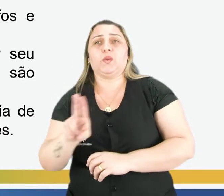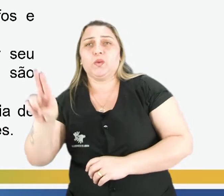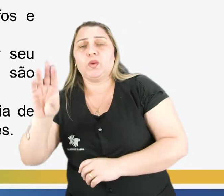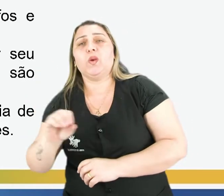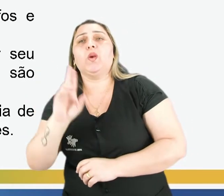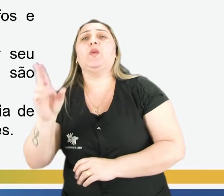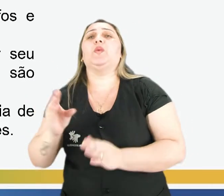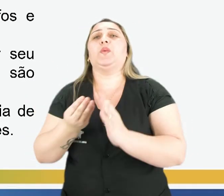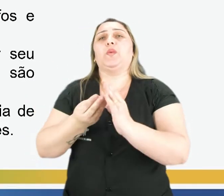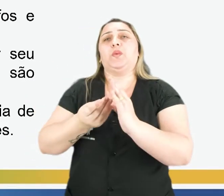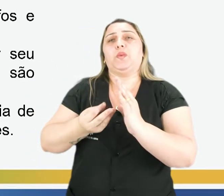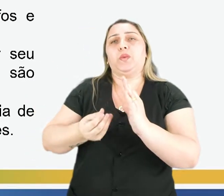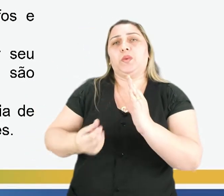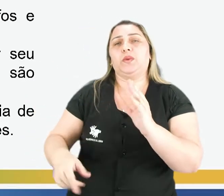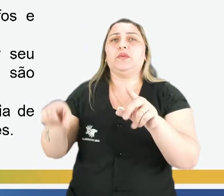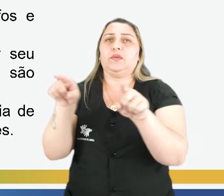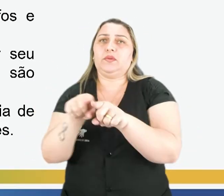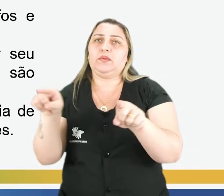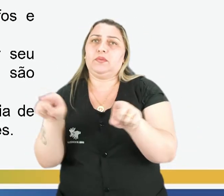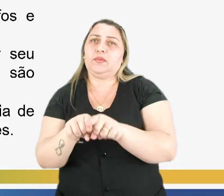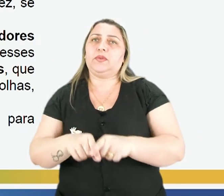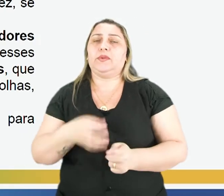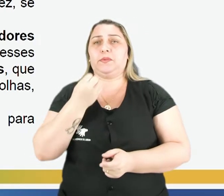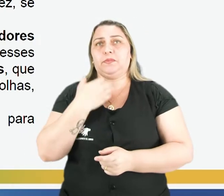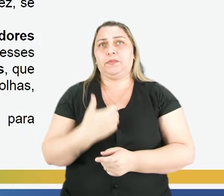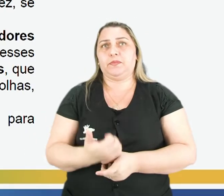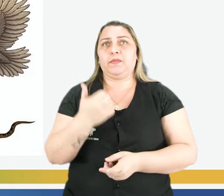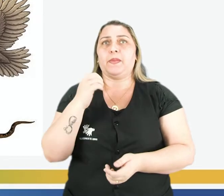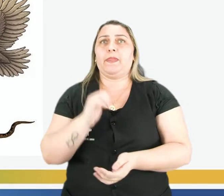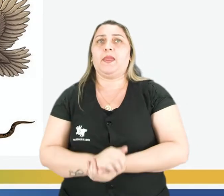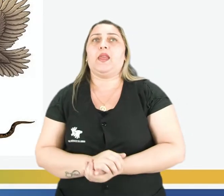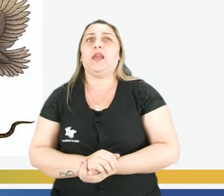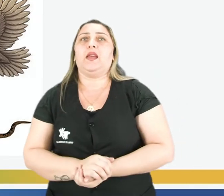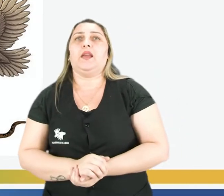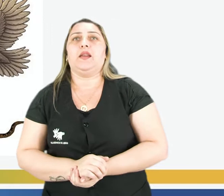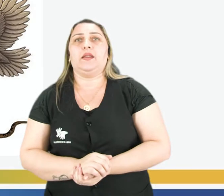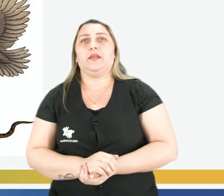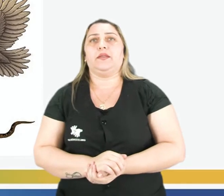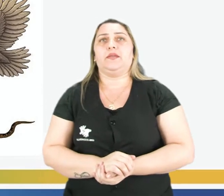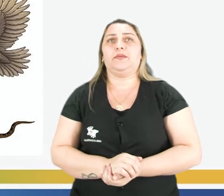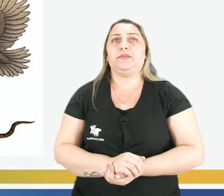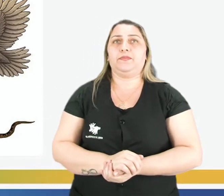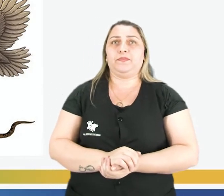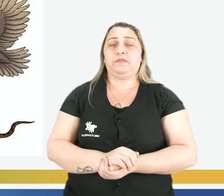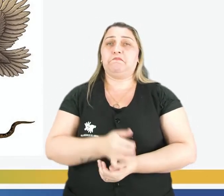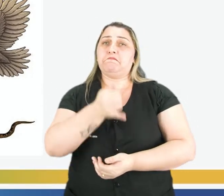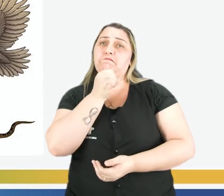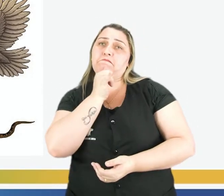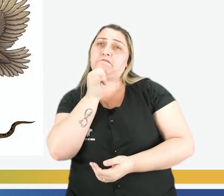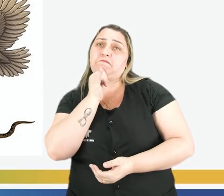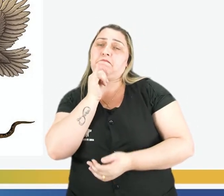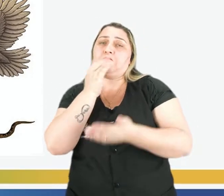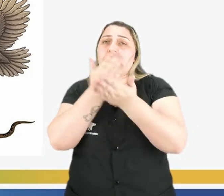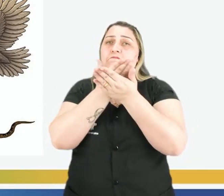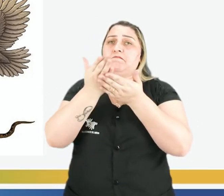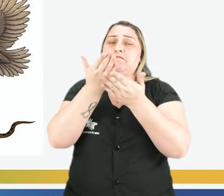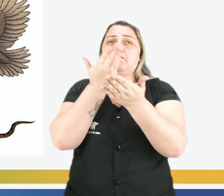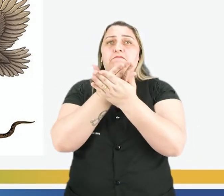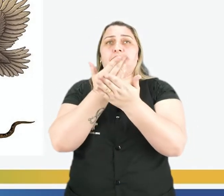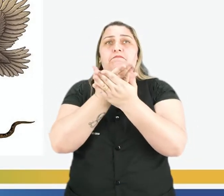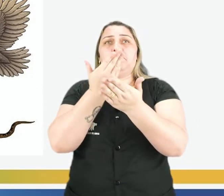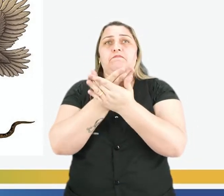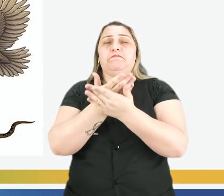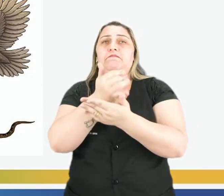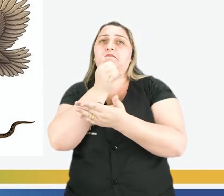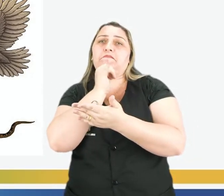os decompositores. Muito bem. Vamos lá. Nós vimos aí no início da aula